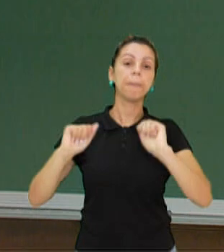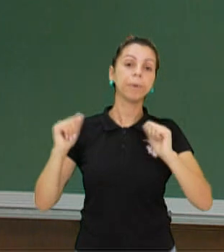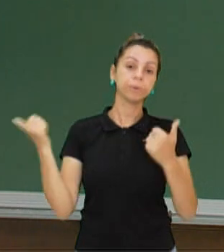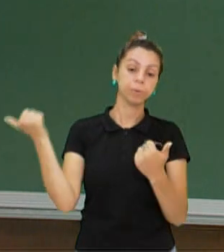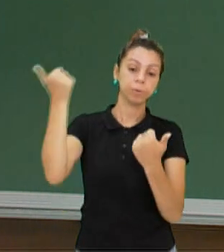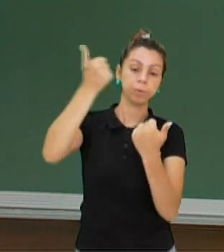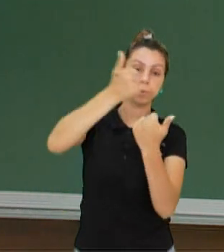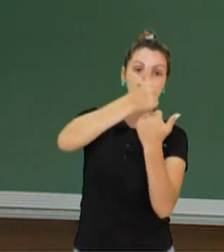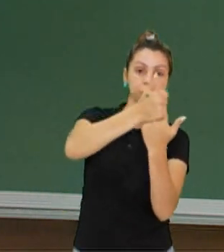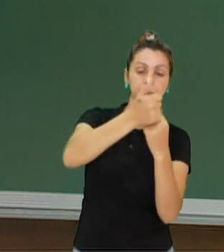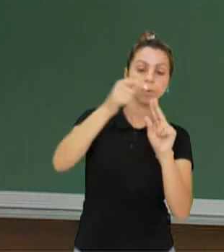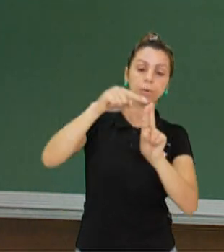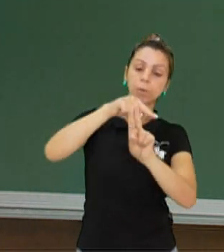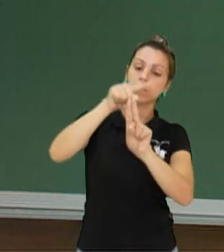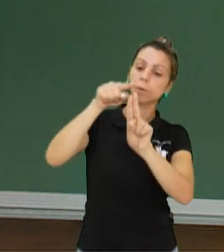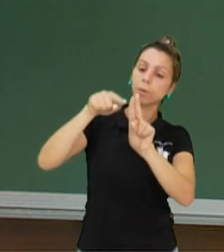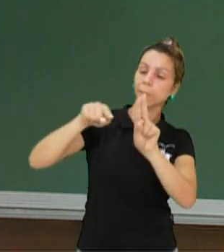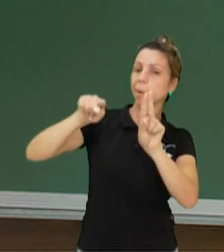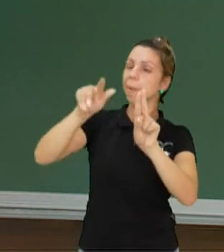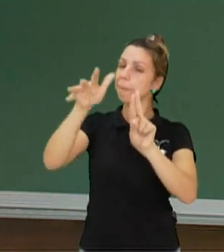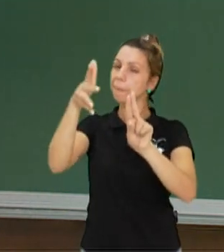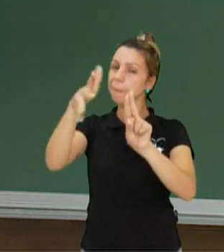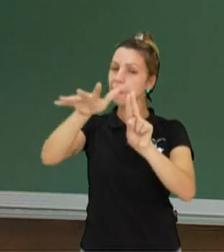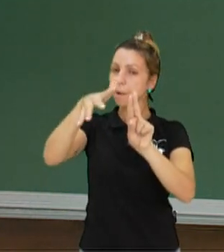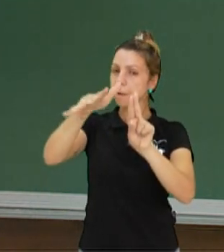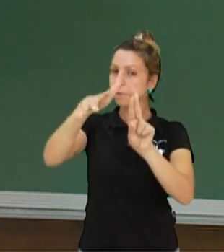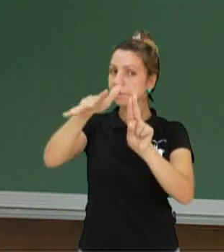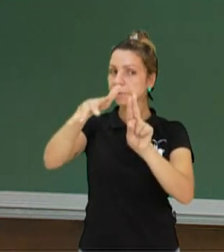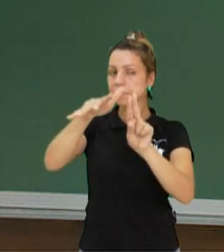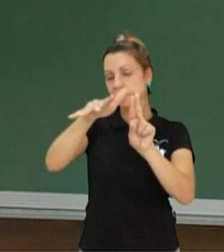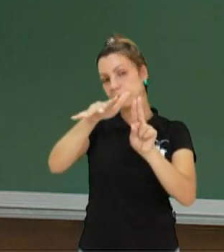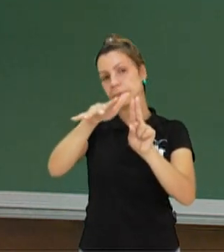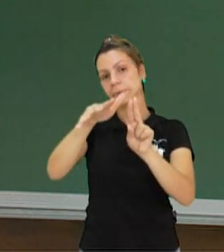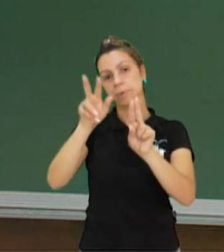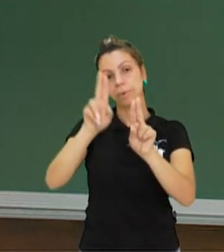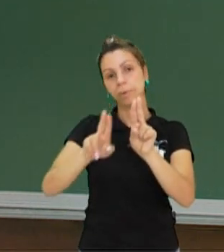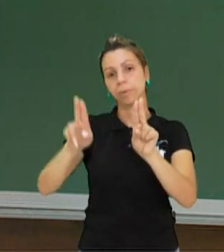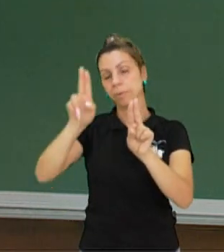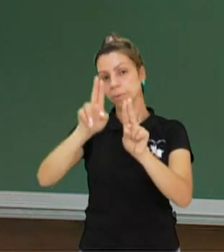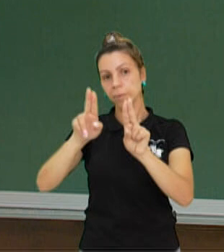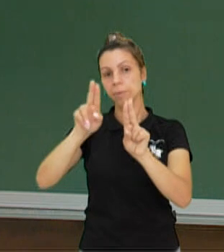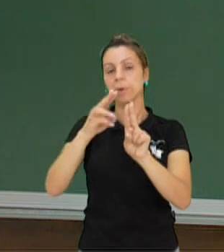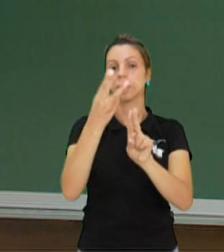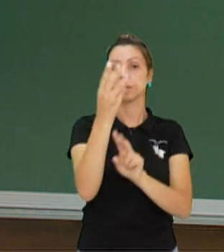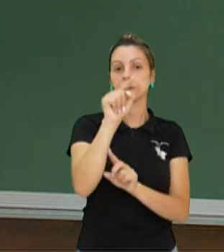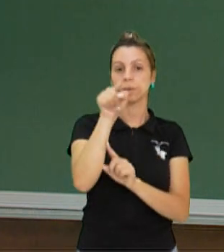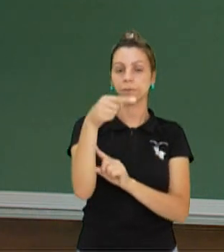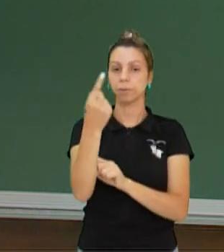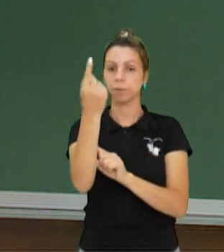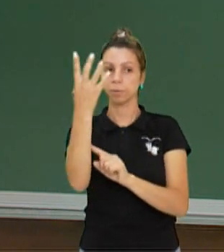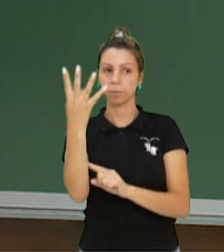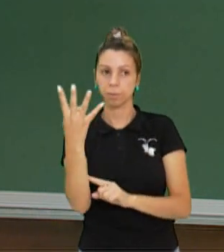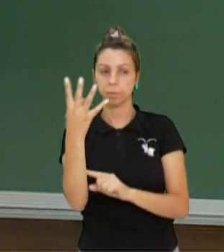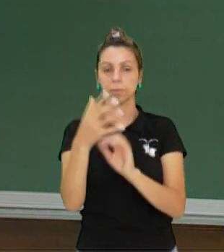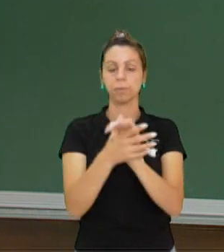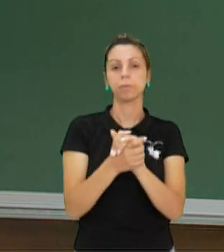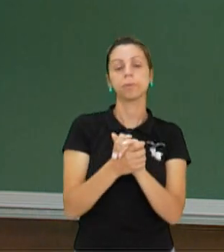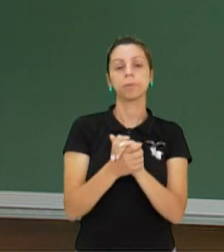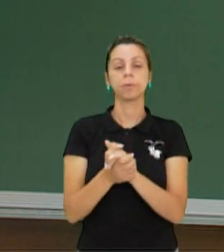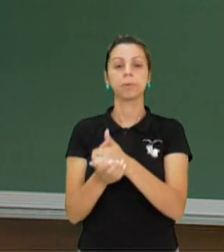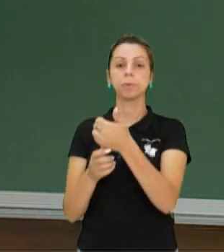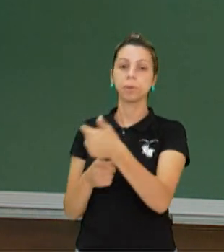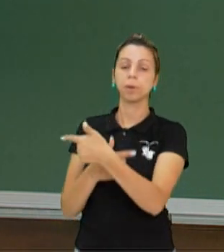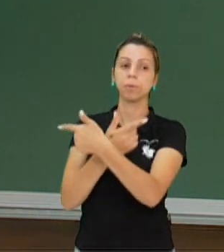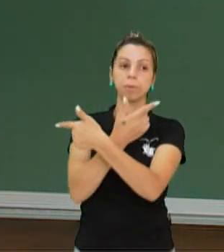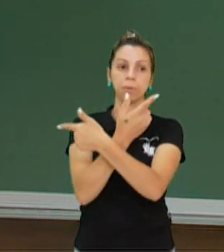o π por um valor aproximado dele, né? Que é normalmente o que a gente mais utiliza, aí é o 3,14. Então, 8 divididos por π é o